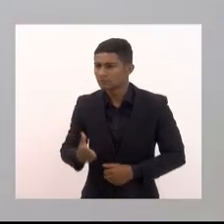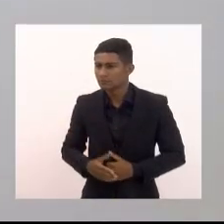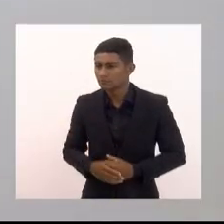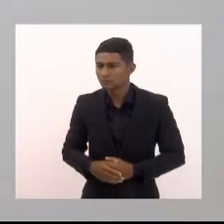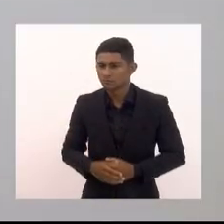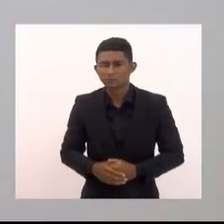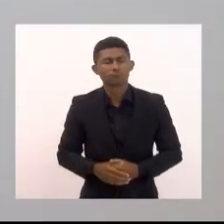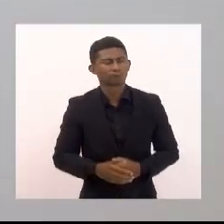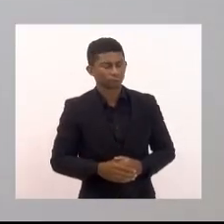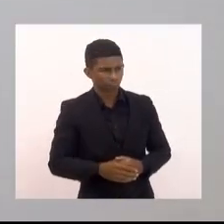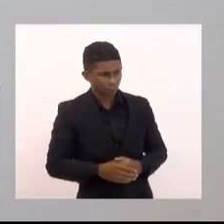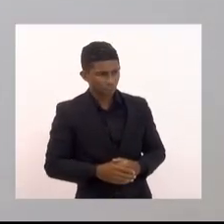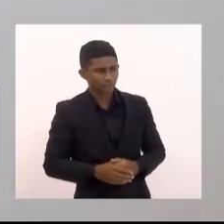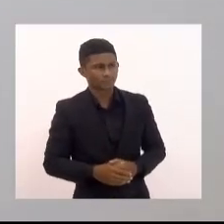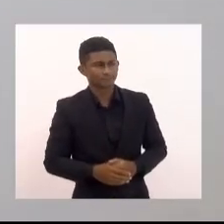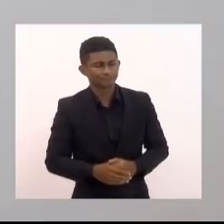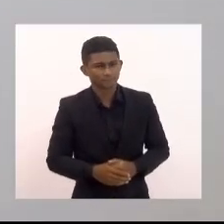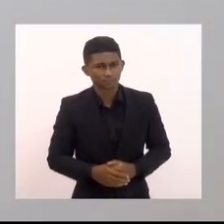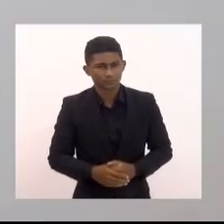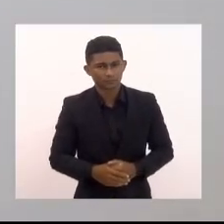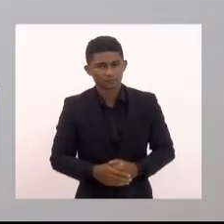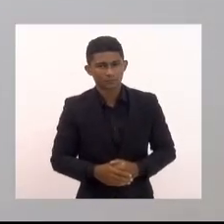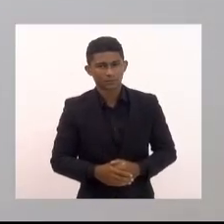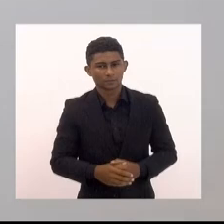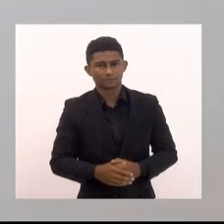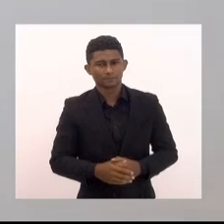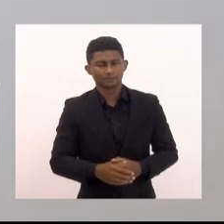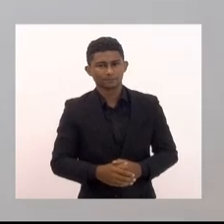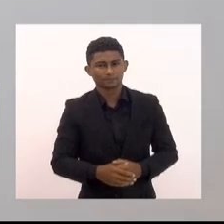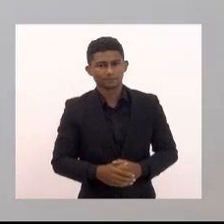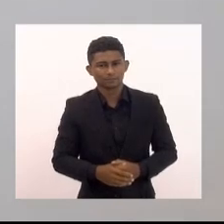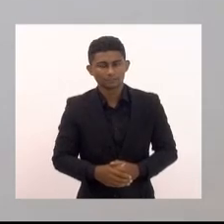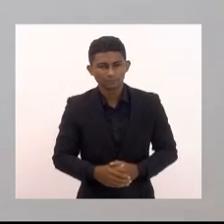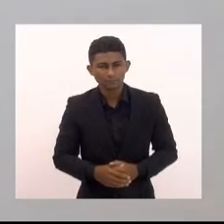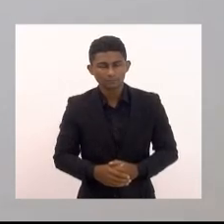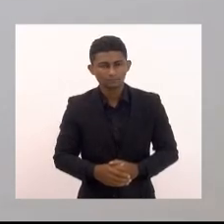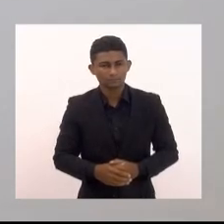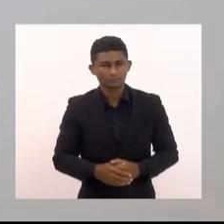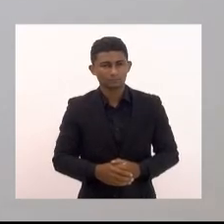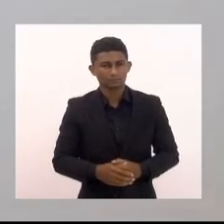Presidente, eu quero antes